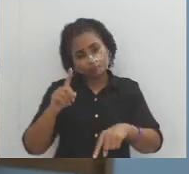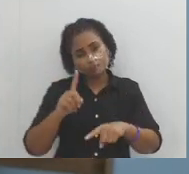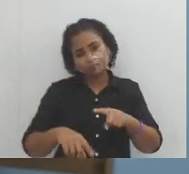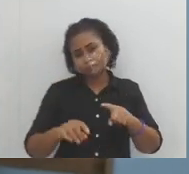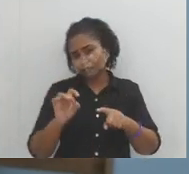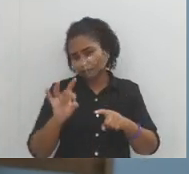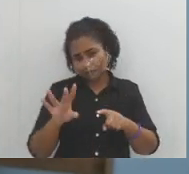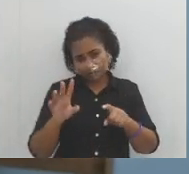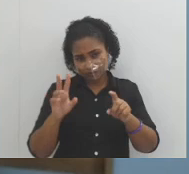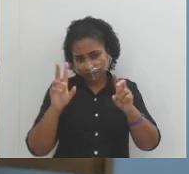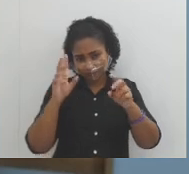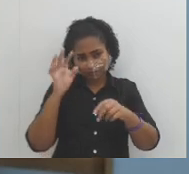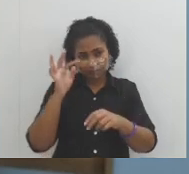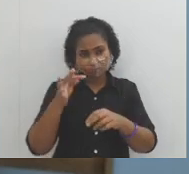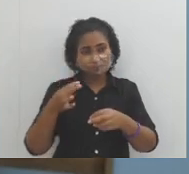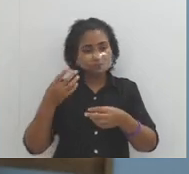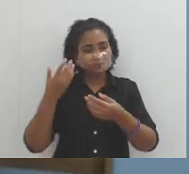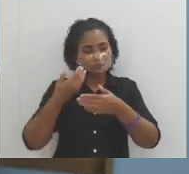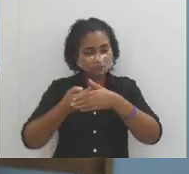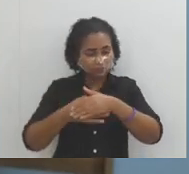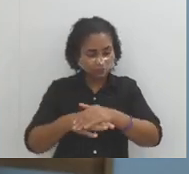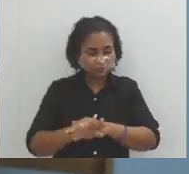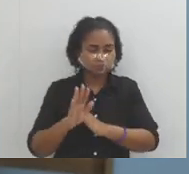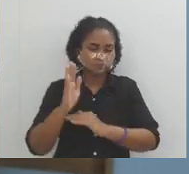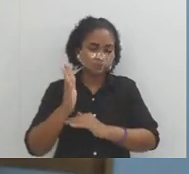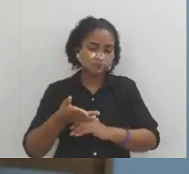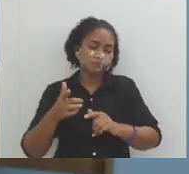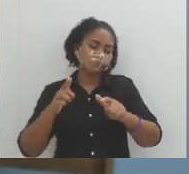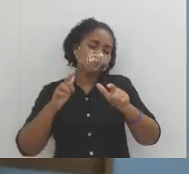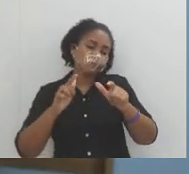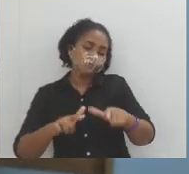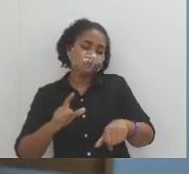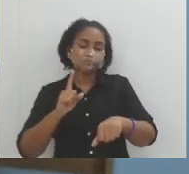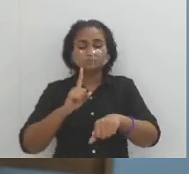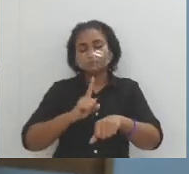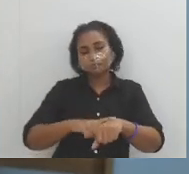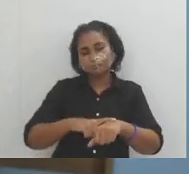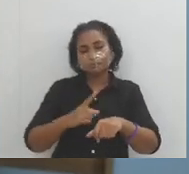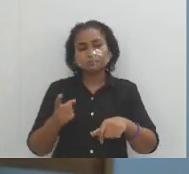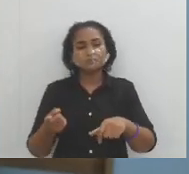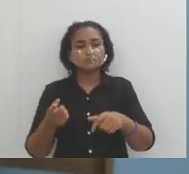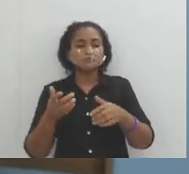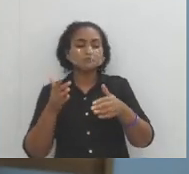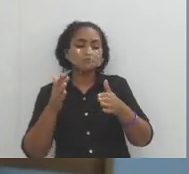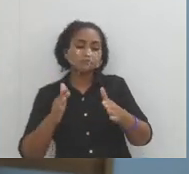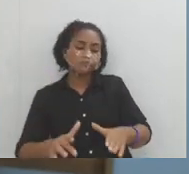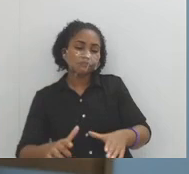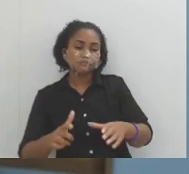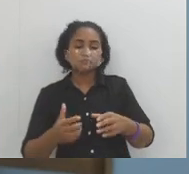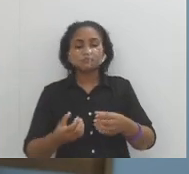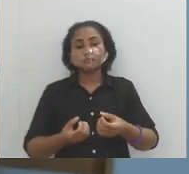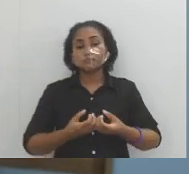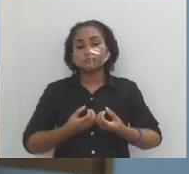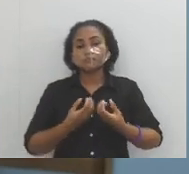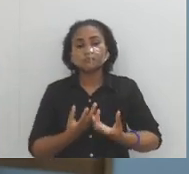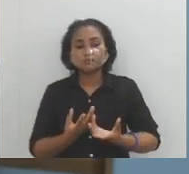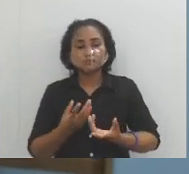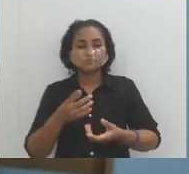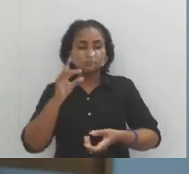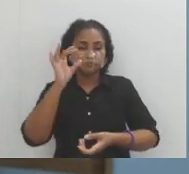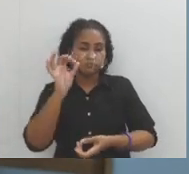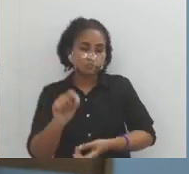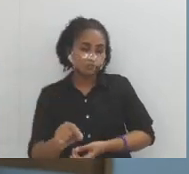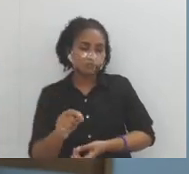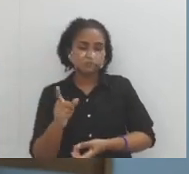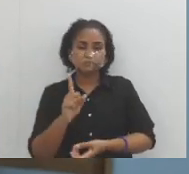não é só aquele tradicional não, de lugar, tempo, modo, intensidade,